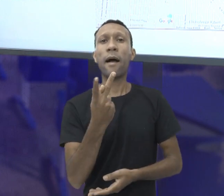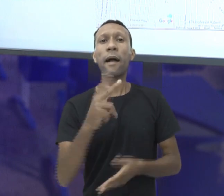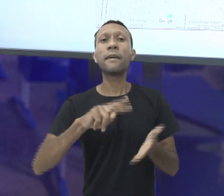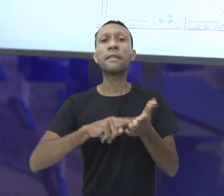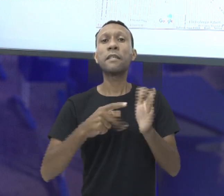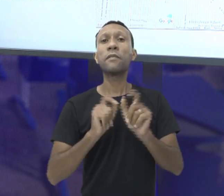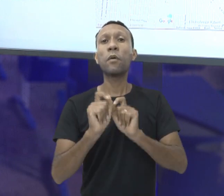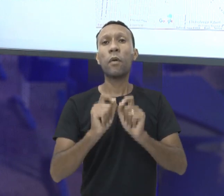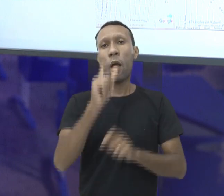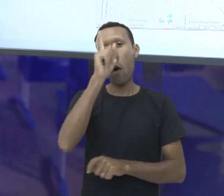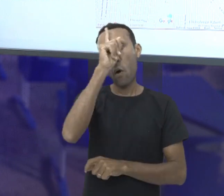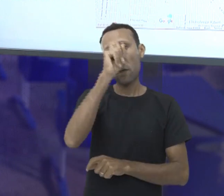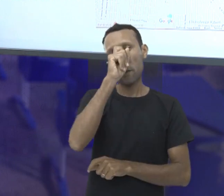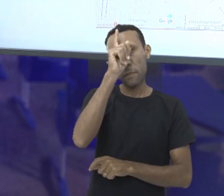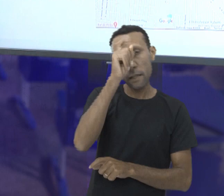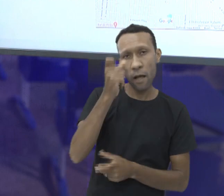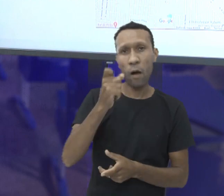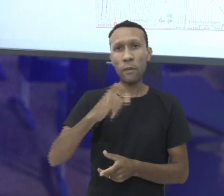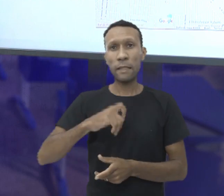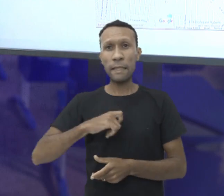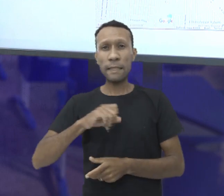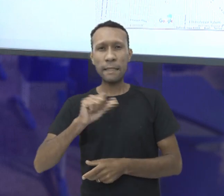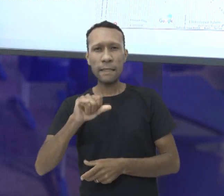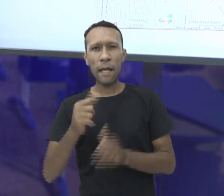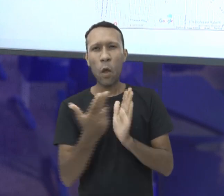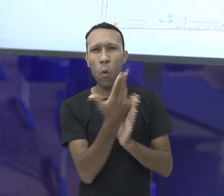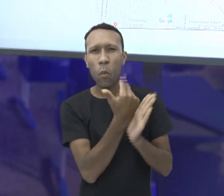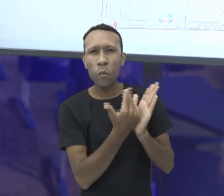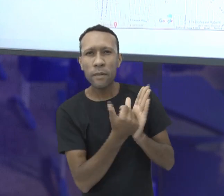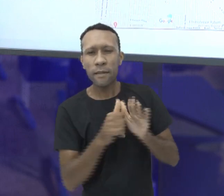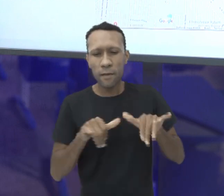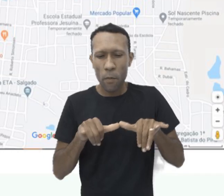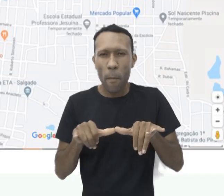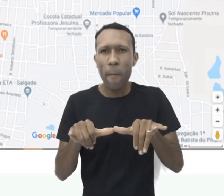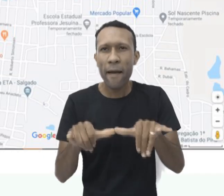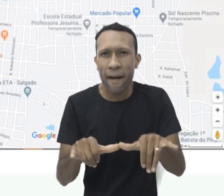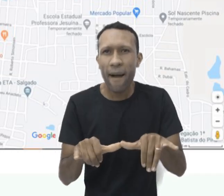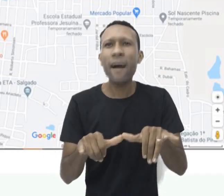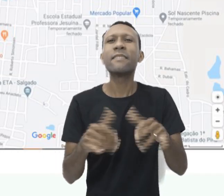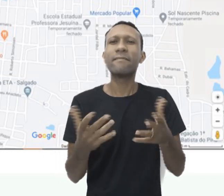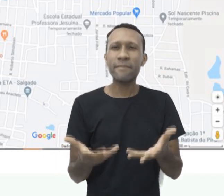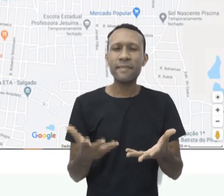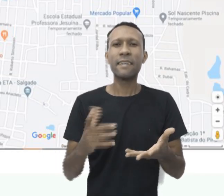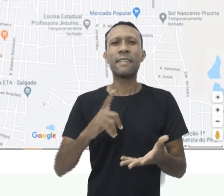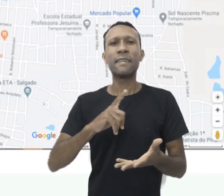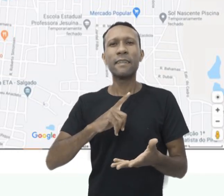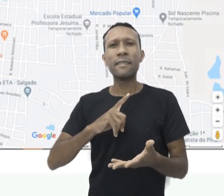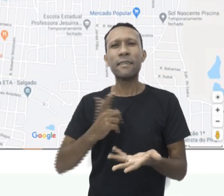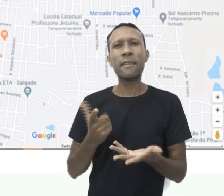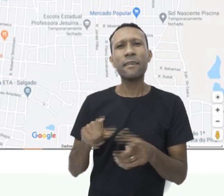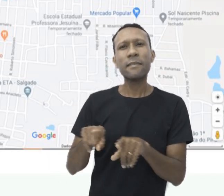do Salgado, onde tem um carrinho de supermercado tem Mercado Popular, onde tem